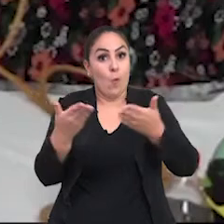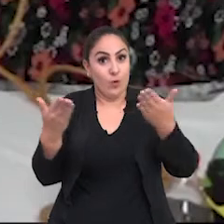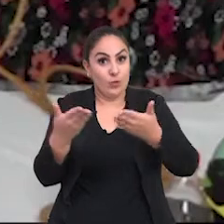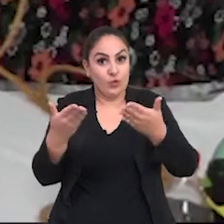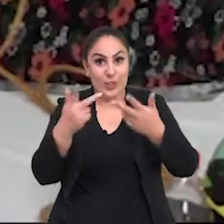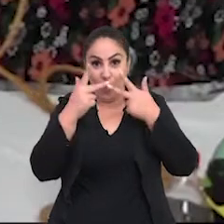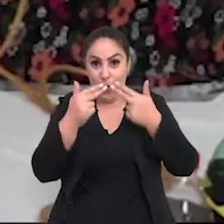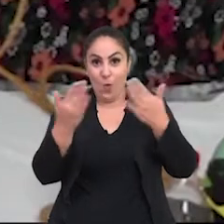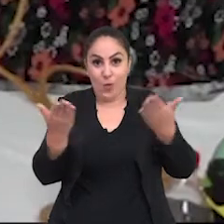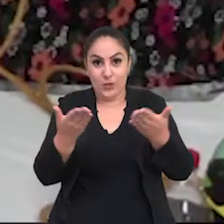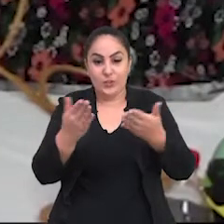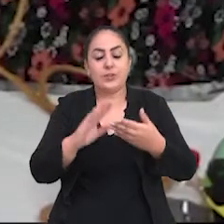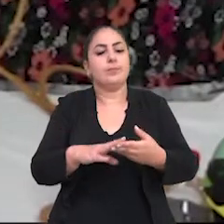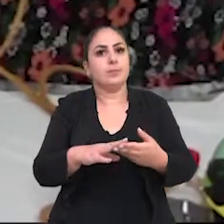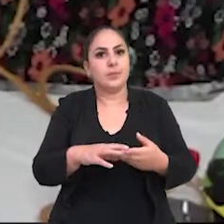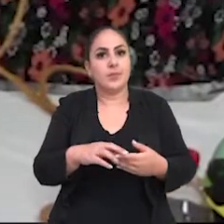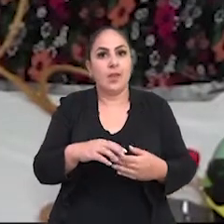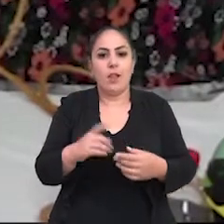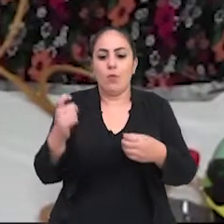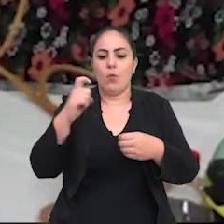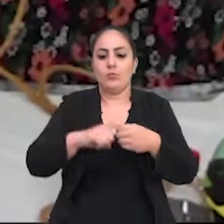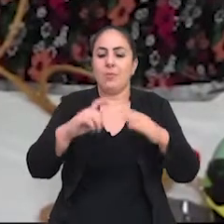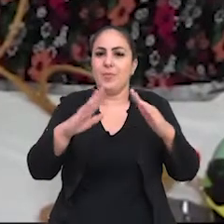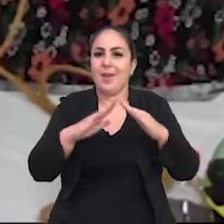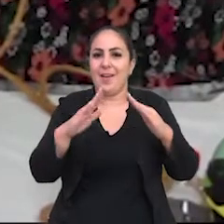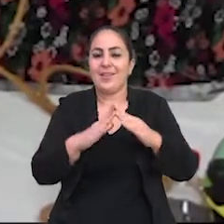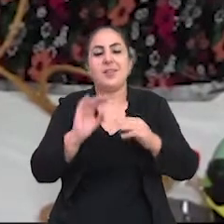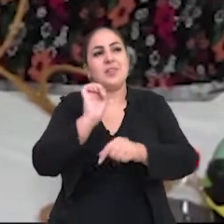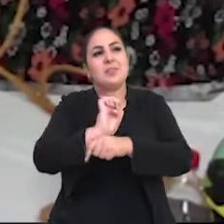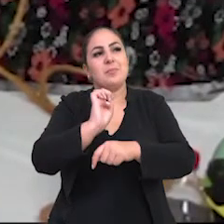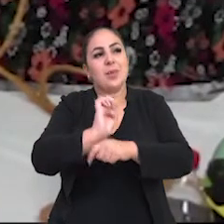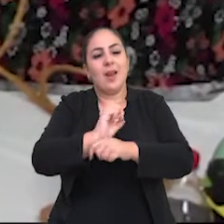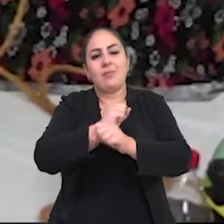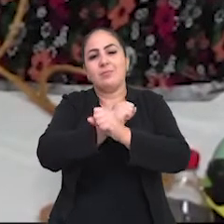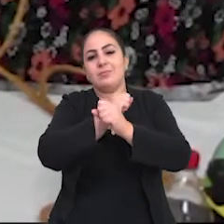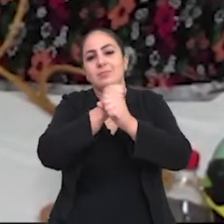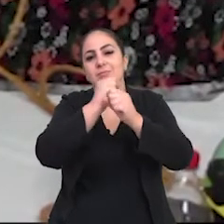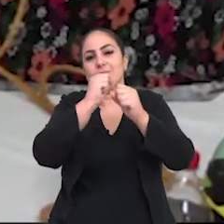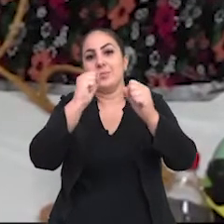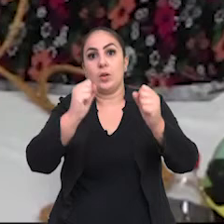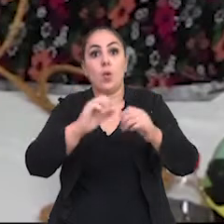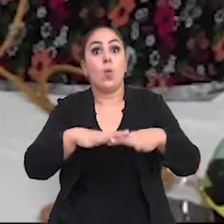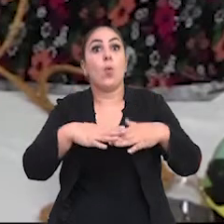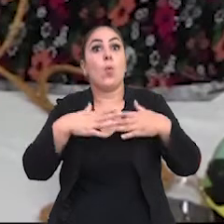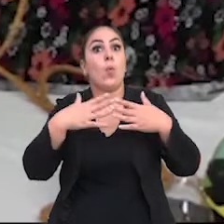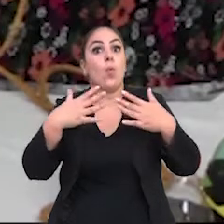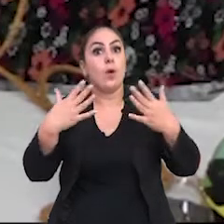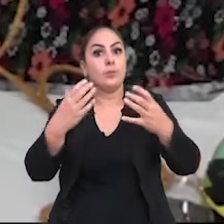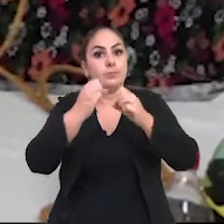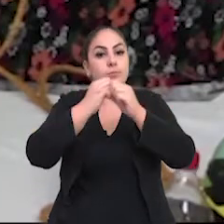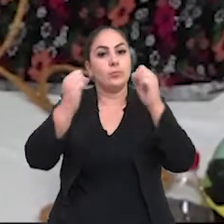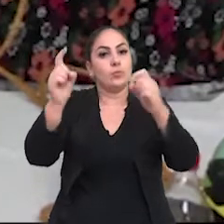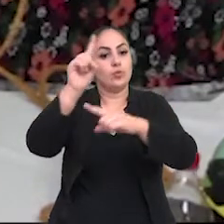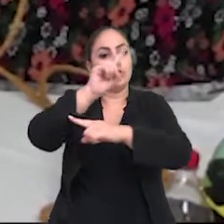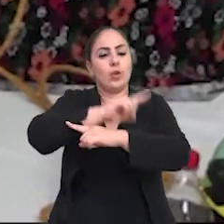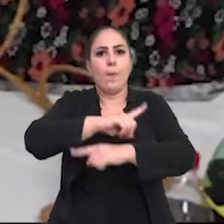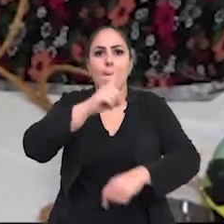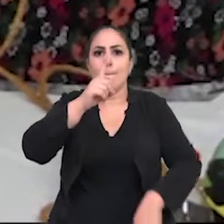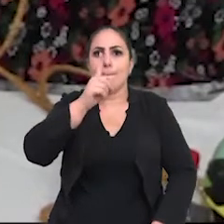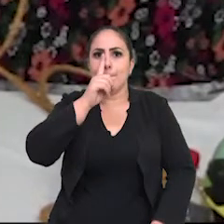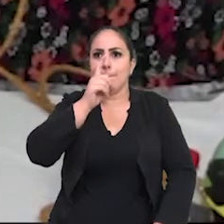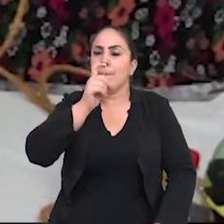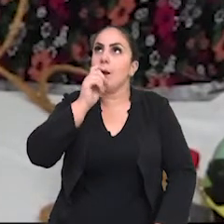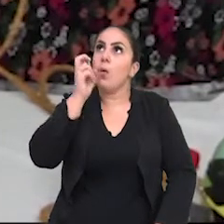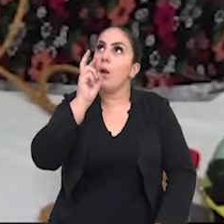altura que ele está hoje. Elas voltaram para casa e esperaram amanhecer. Quando amanheceu, os